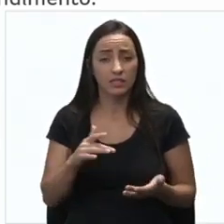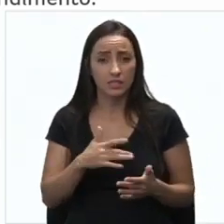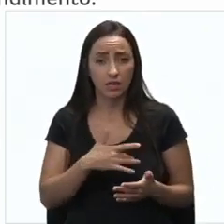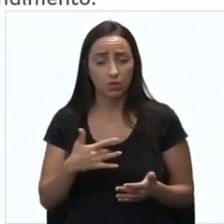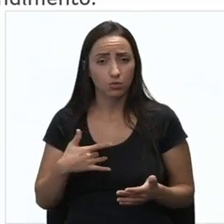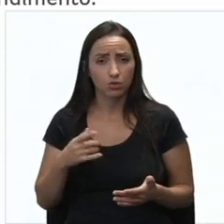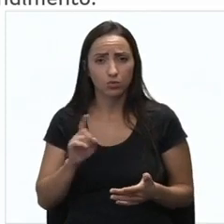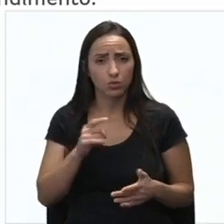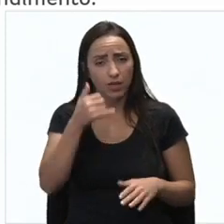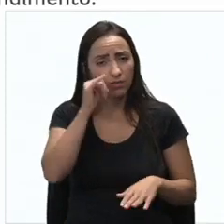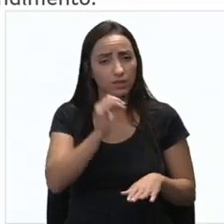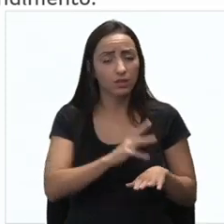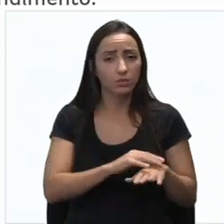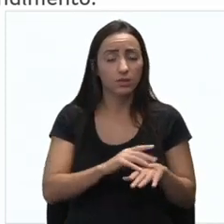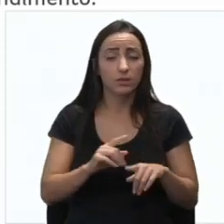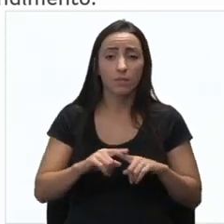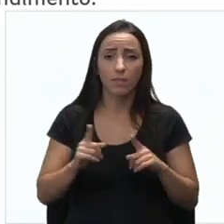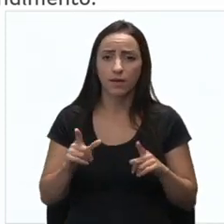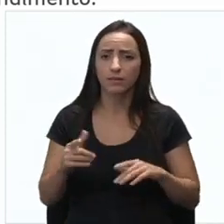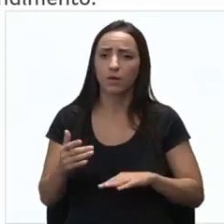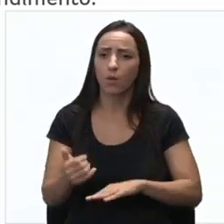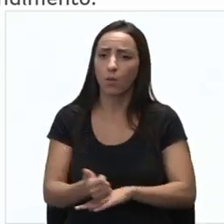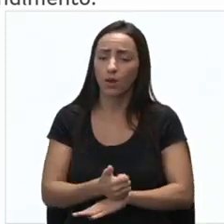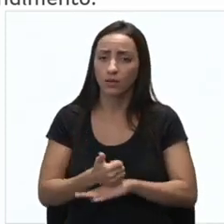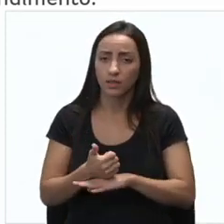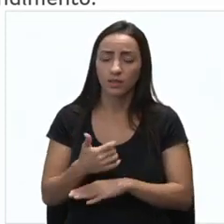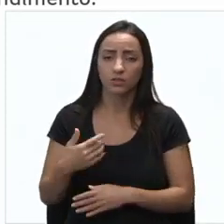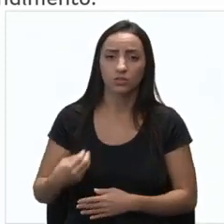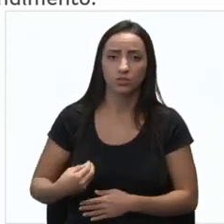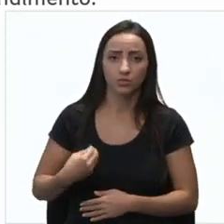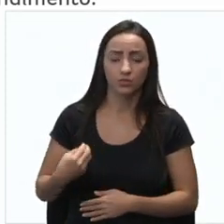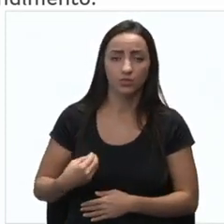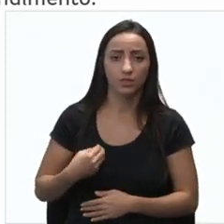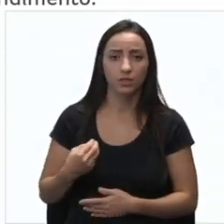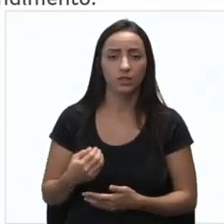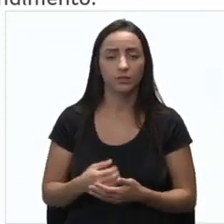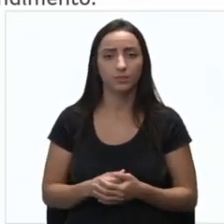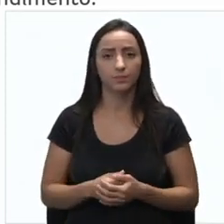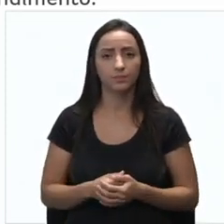doença, mas sim buscar uma qualidade de vida